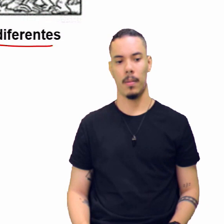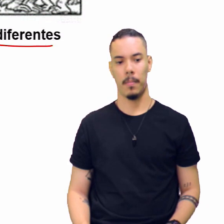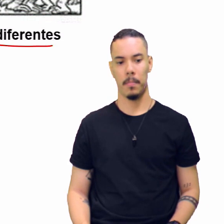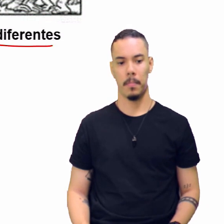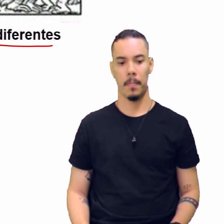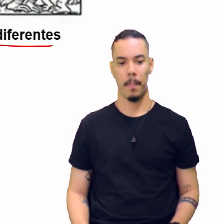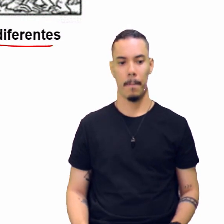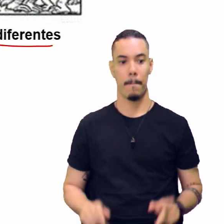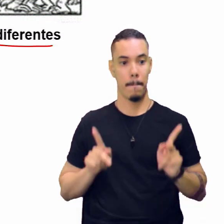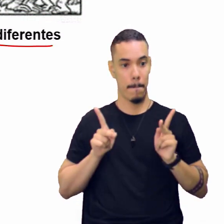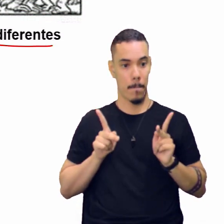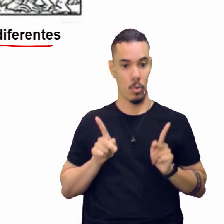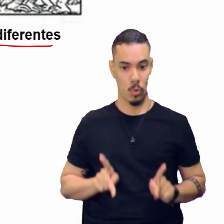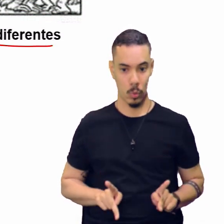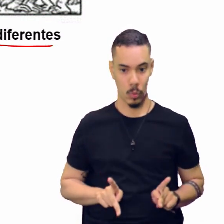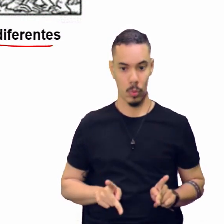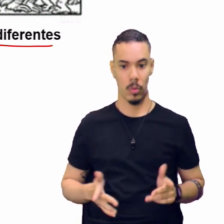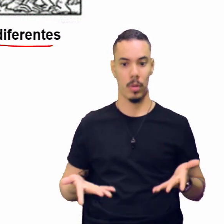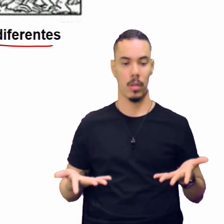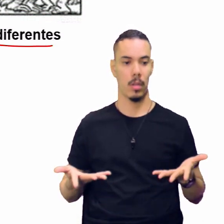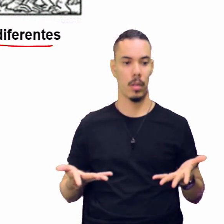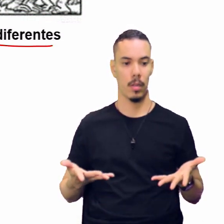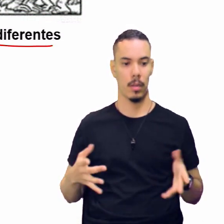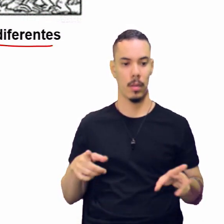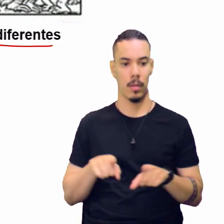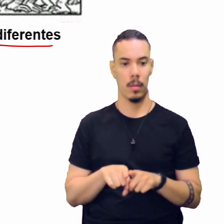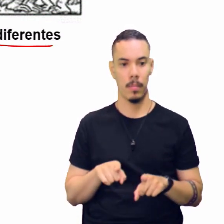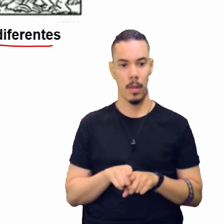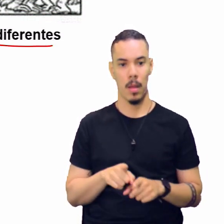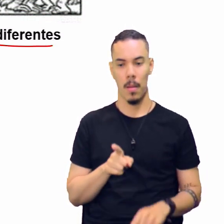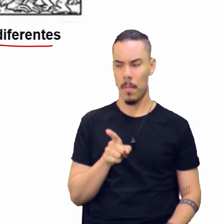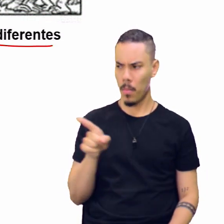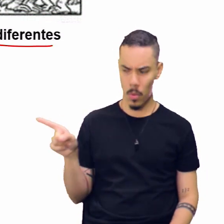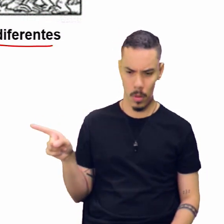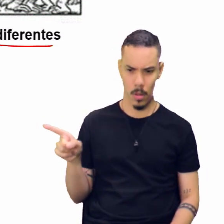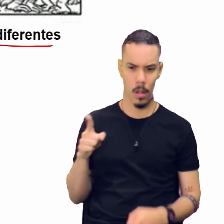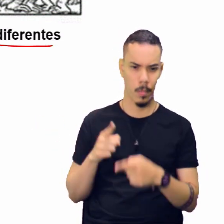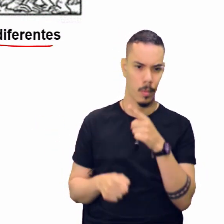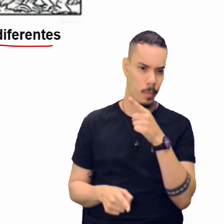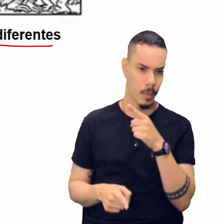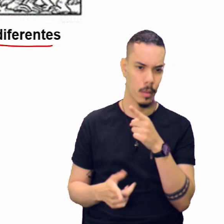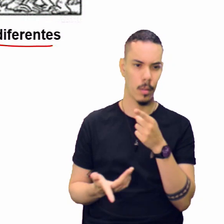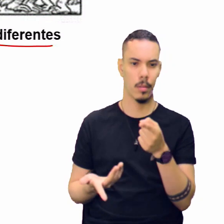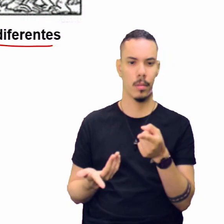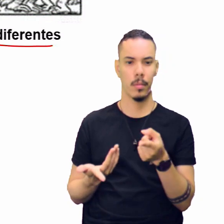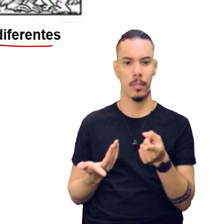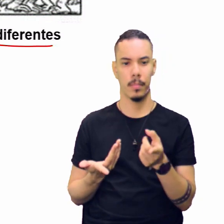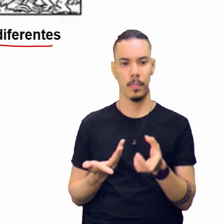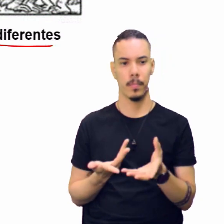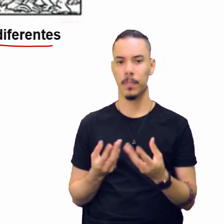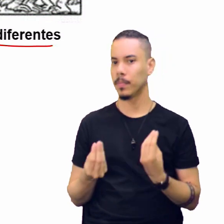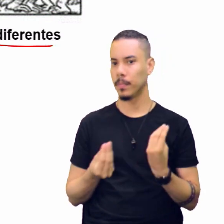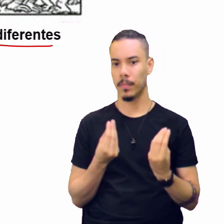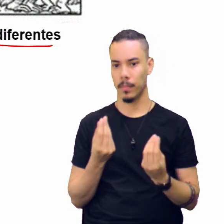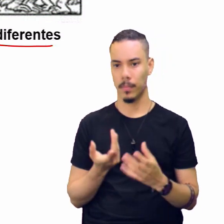a postura do Chico Bento, né, apontando a plaquinha...